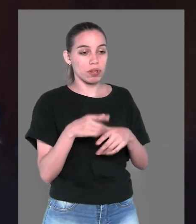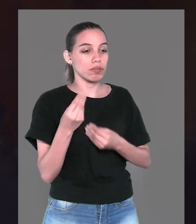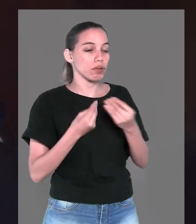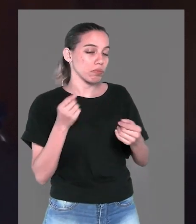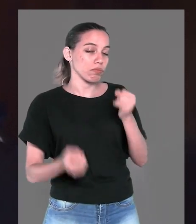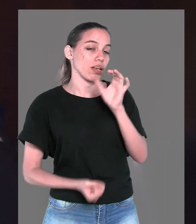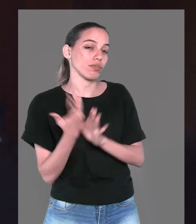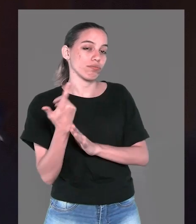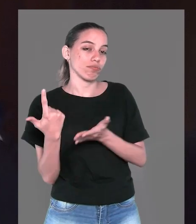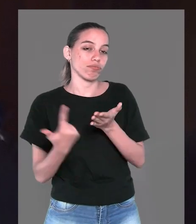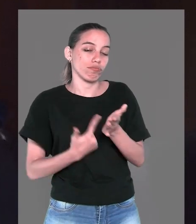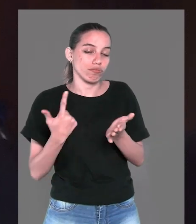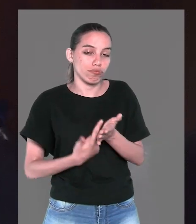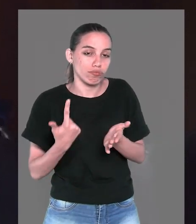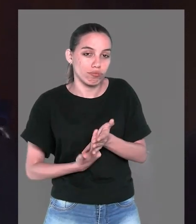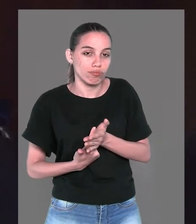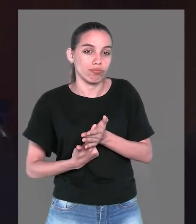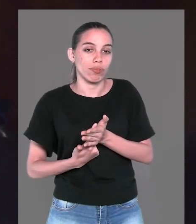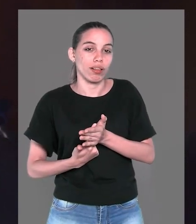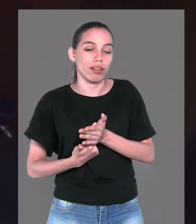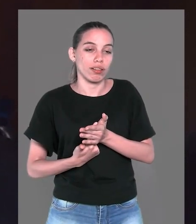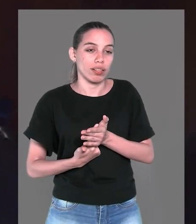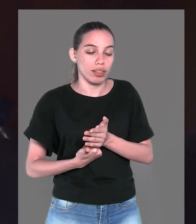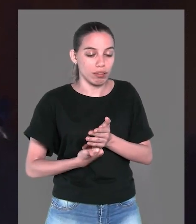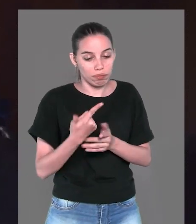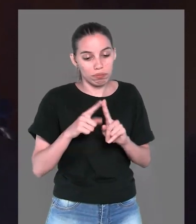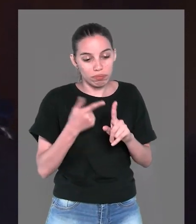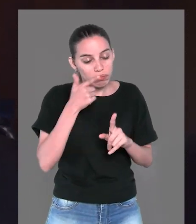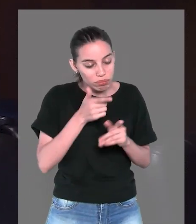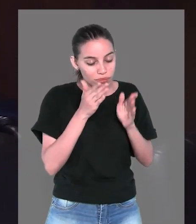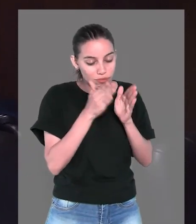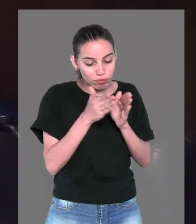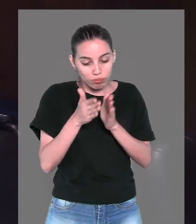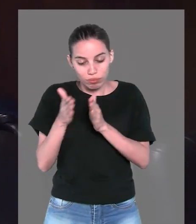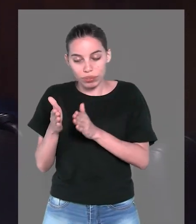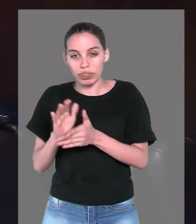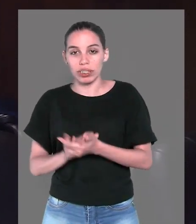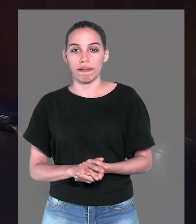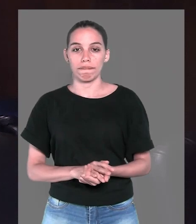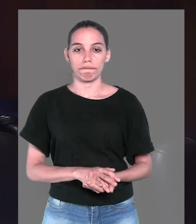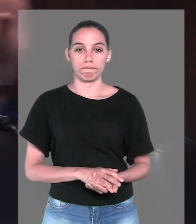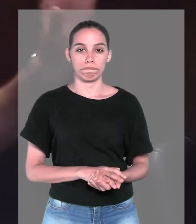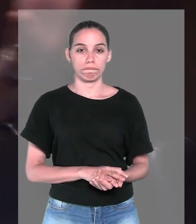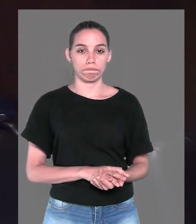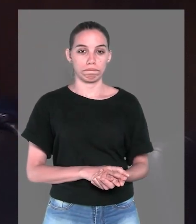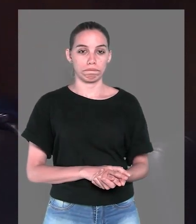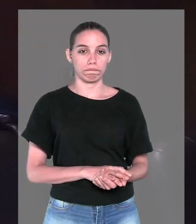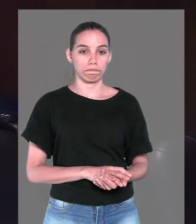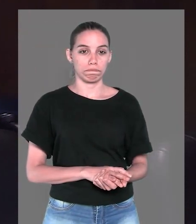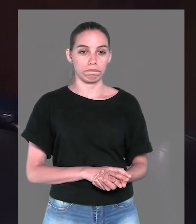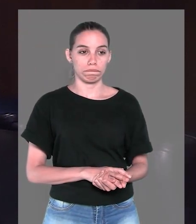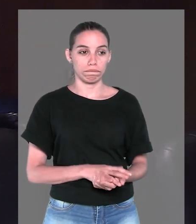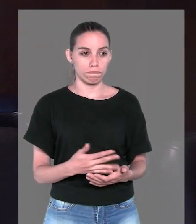geração não seja tão do quarto, não sei, ou se isso é de fato um fenômeno extensivo